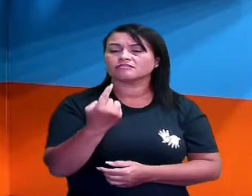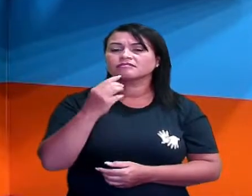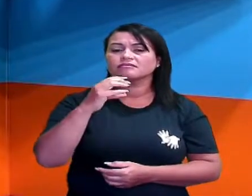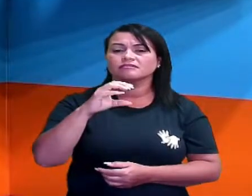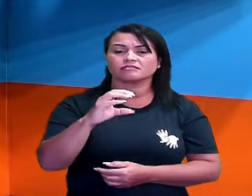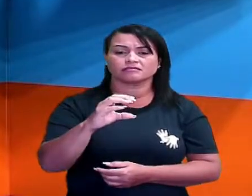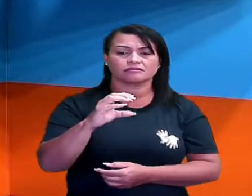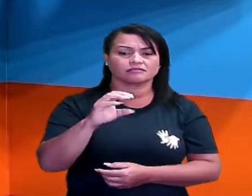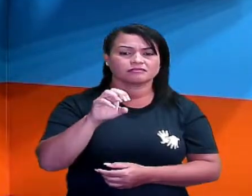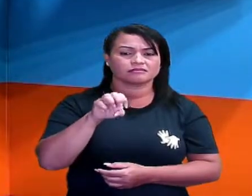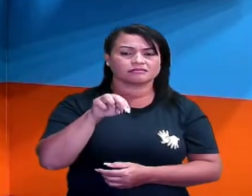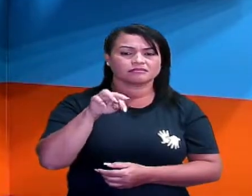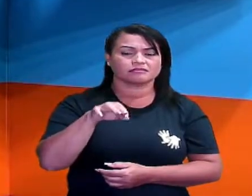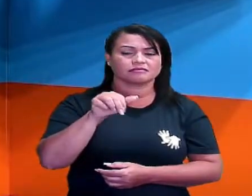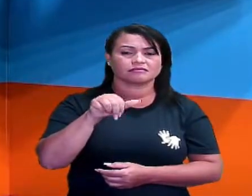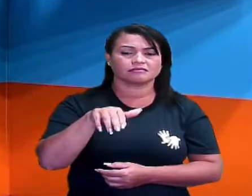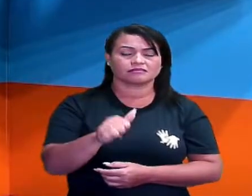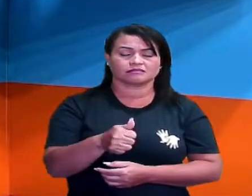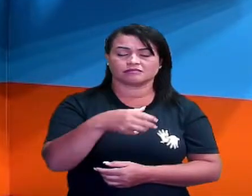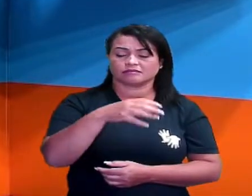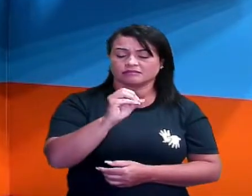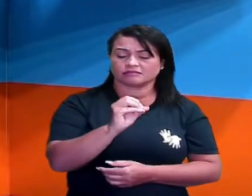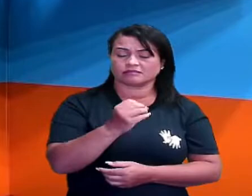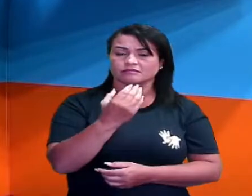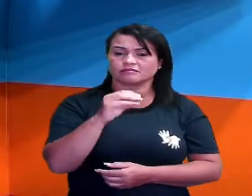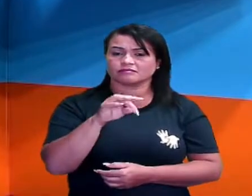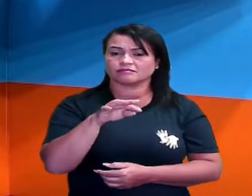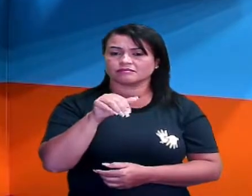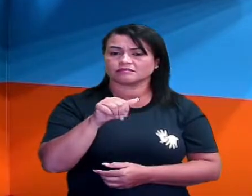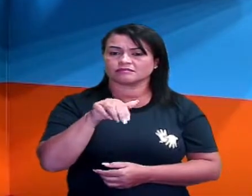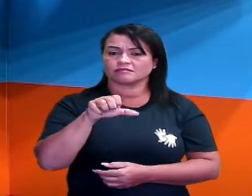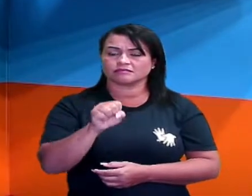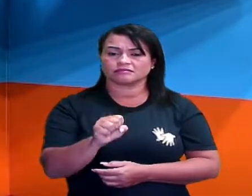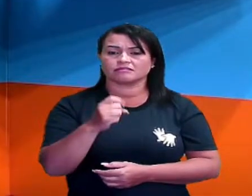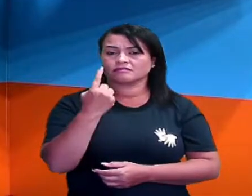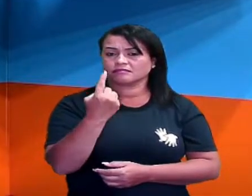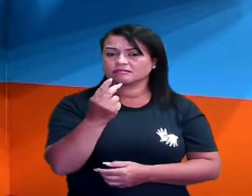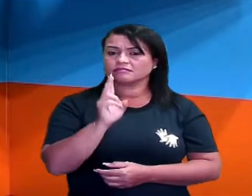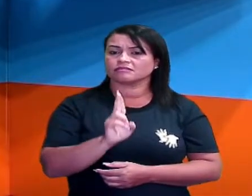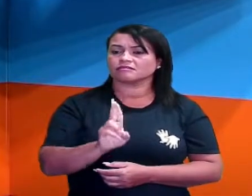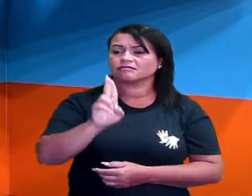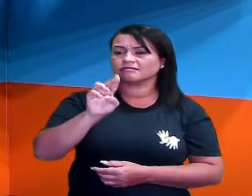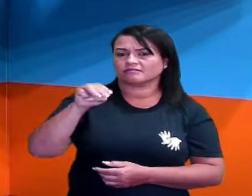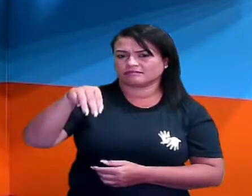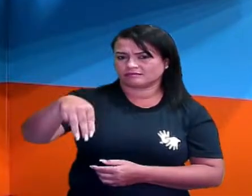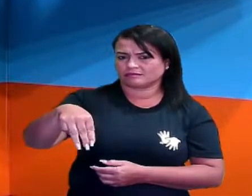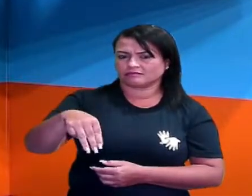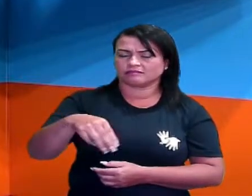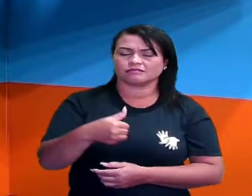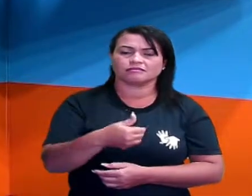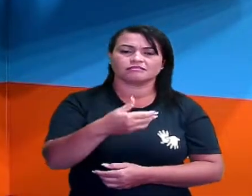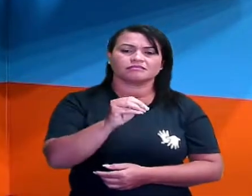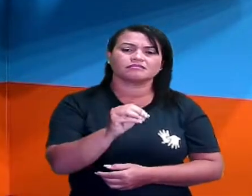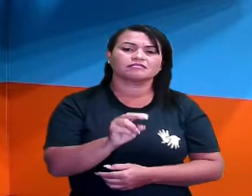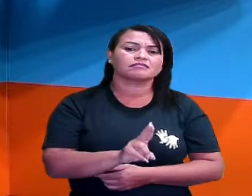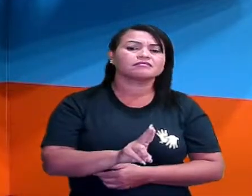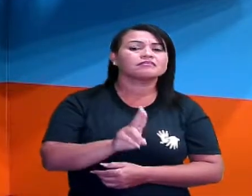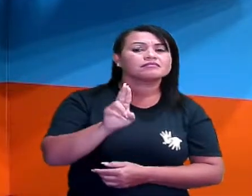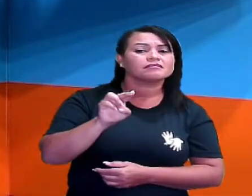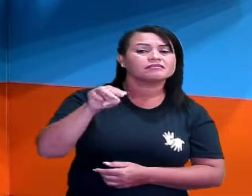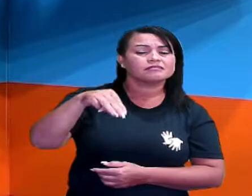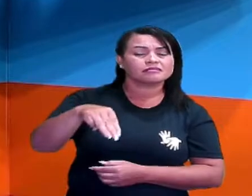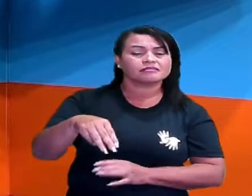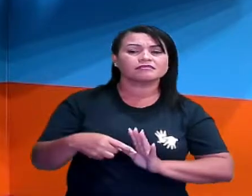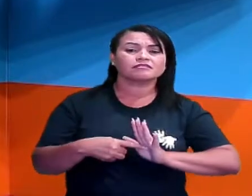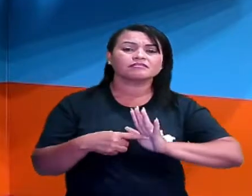centena. 10 centenas eu estou representando quem? Uma unidade de milhar. 10 unidades de milhar eu